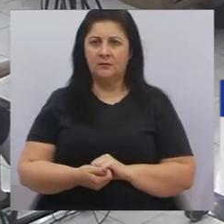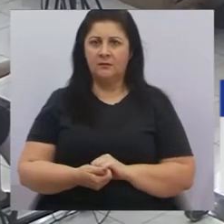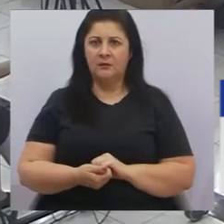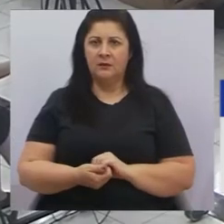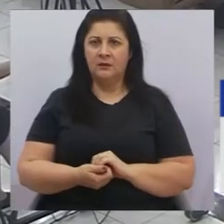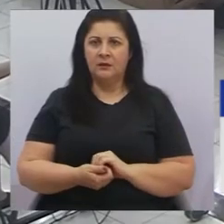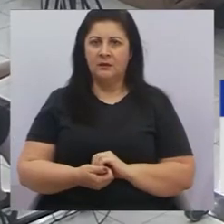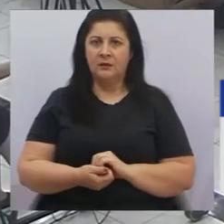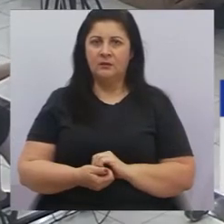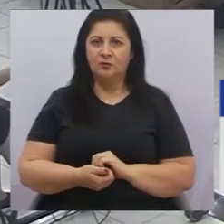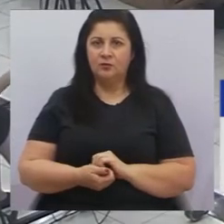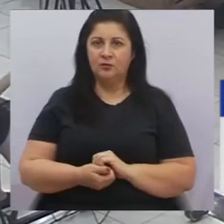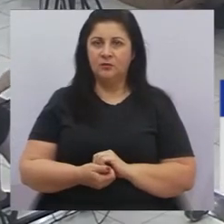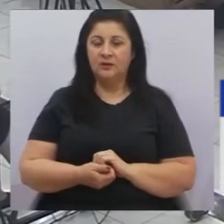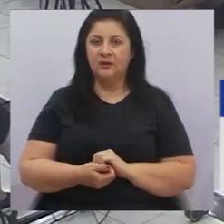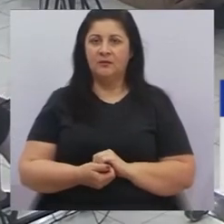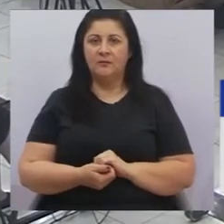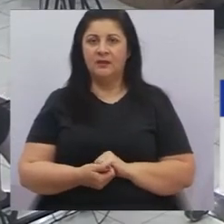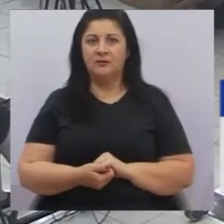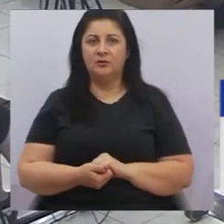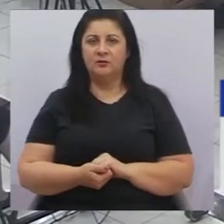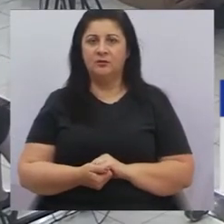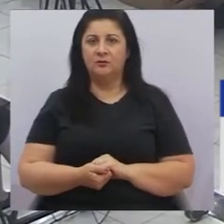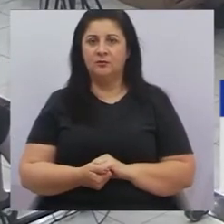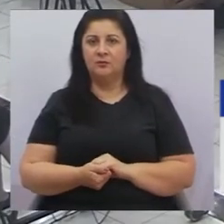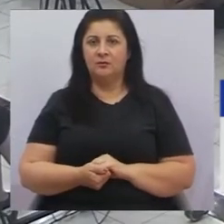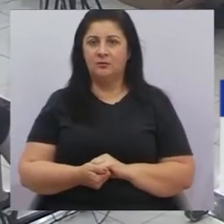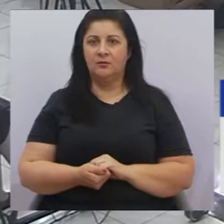falar daqui mesmo.